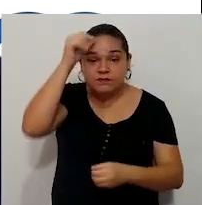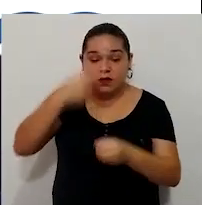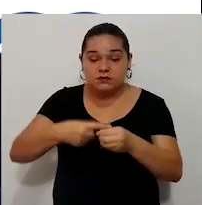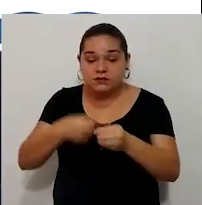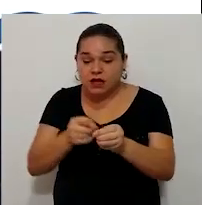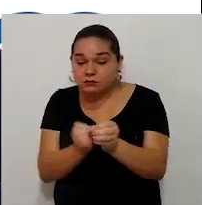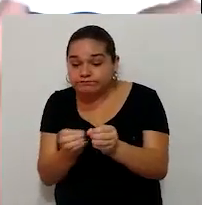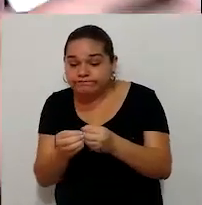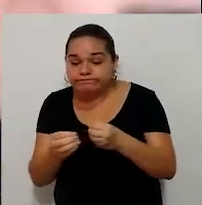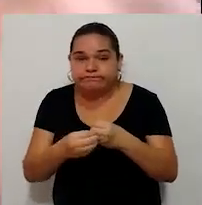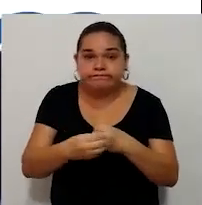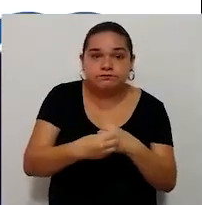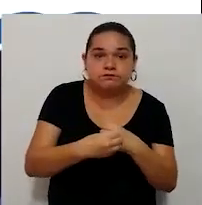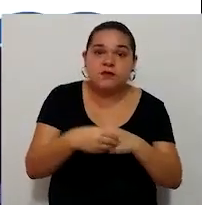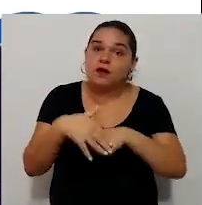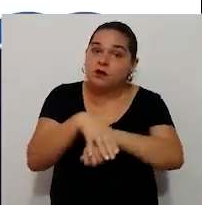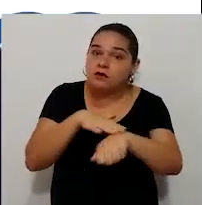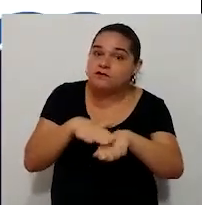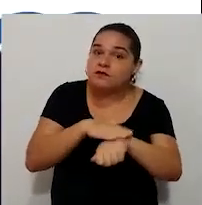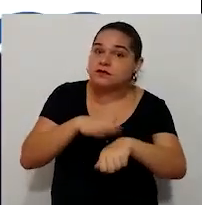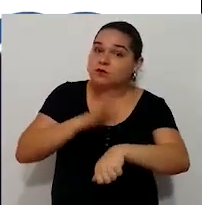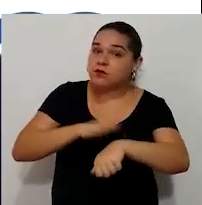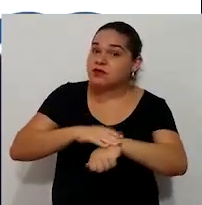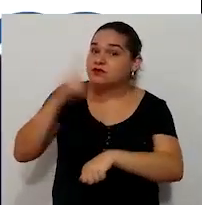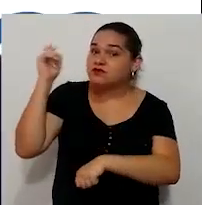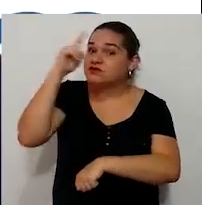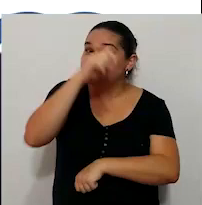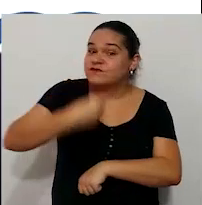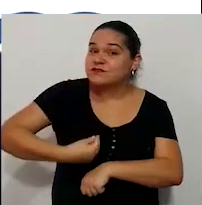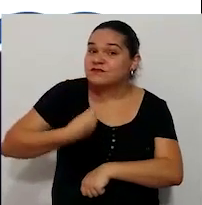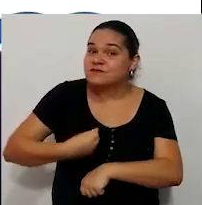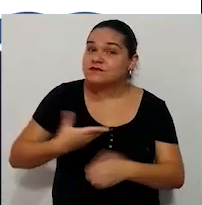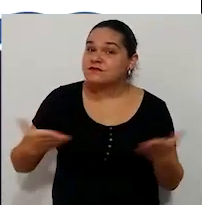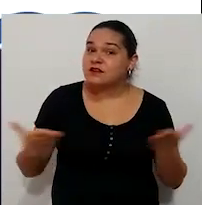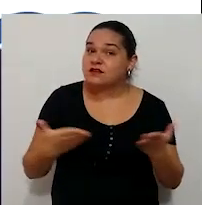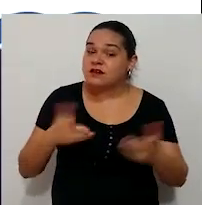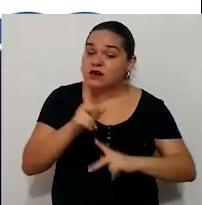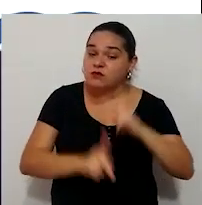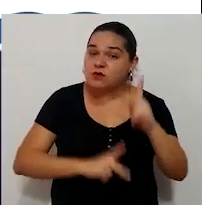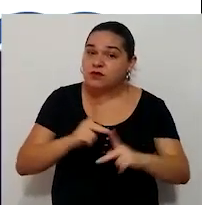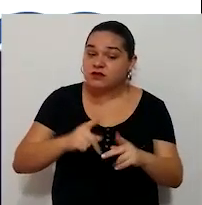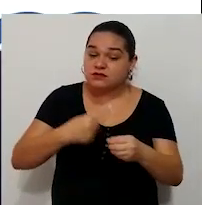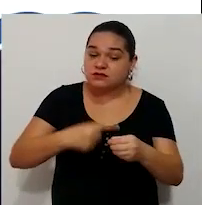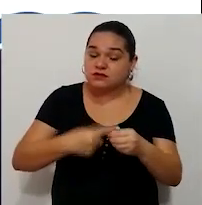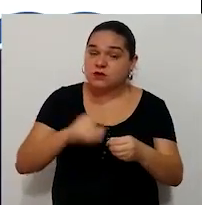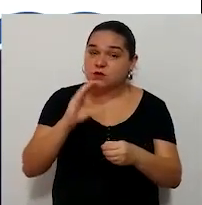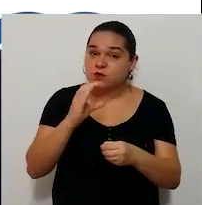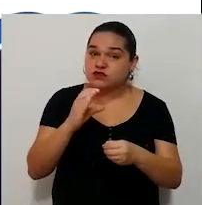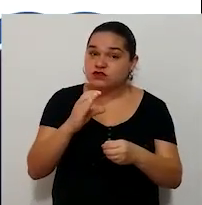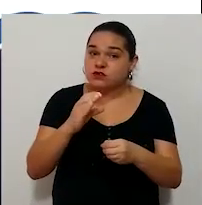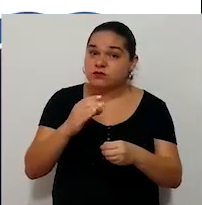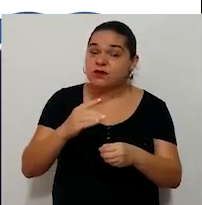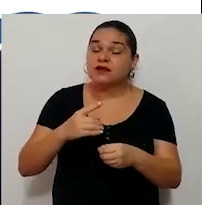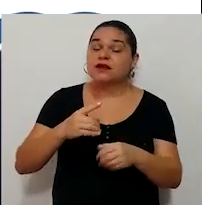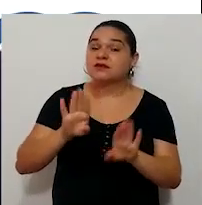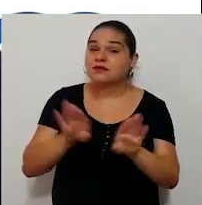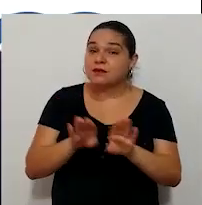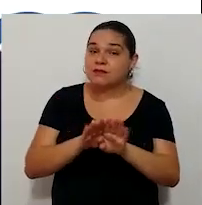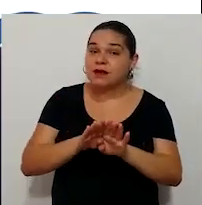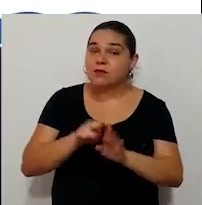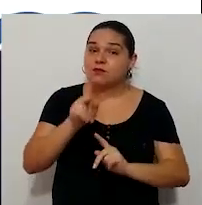conversarmos sobre o momento delicado que vive a população da Grande Curitiba, do Paraná e do